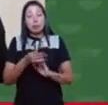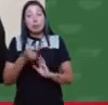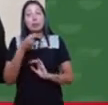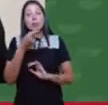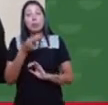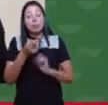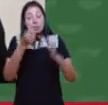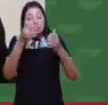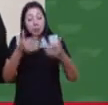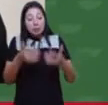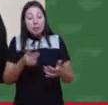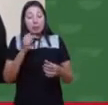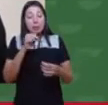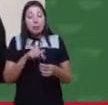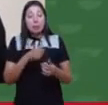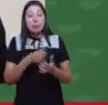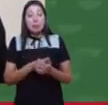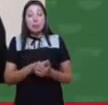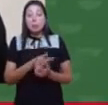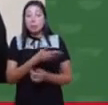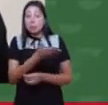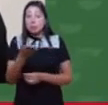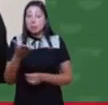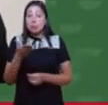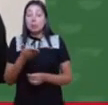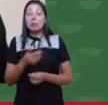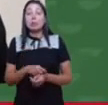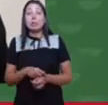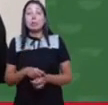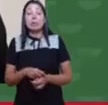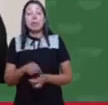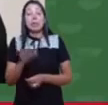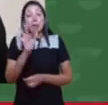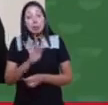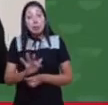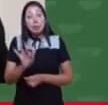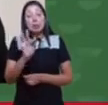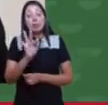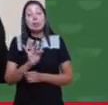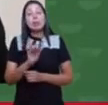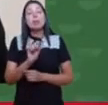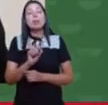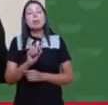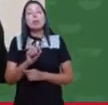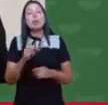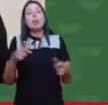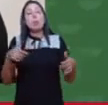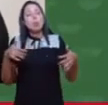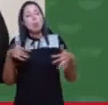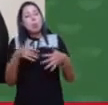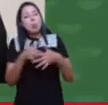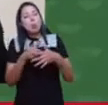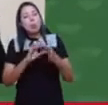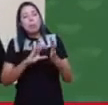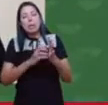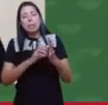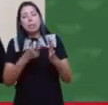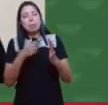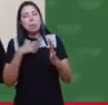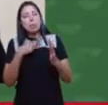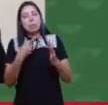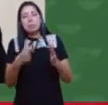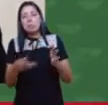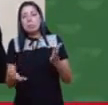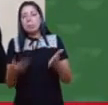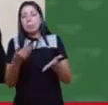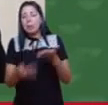foi comentado por vocês, a federação é uma aglutinação de partidos que não perdem a sua